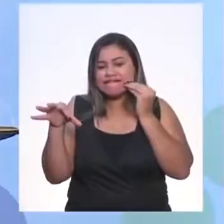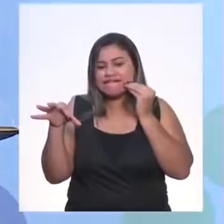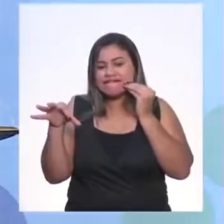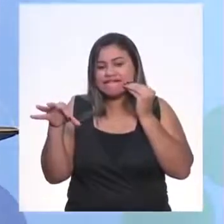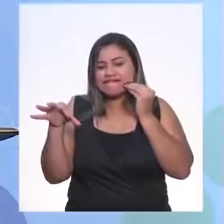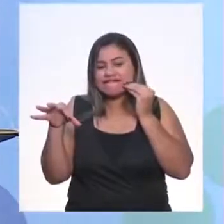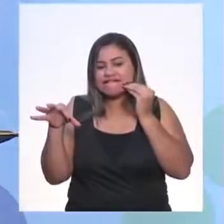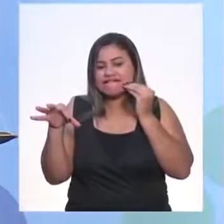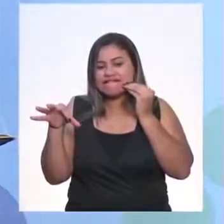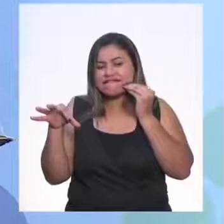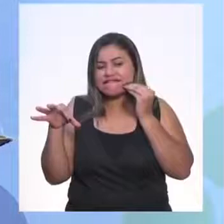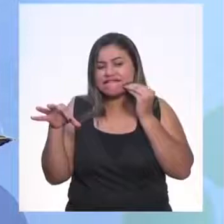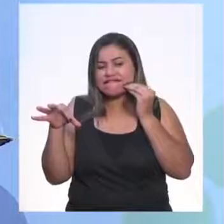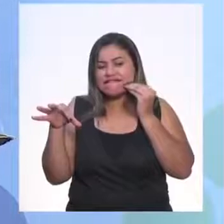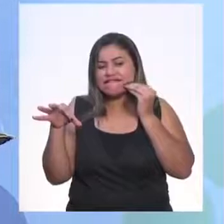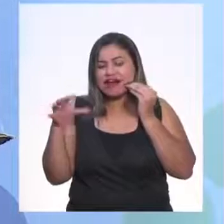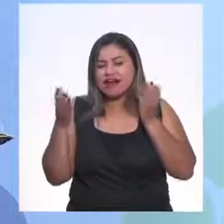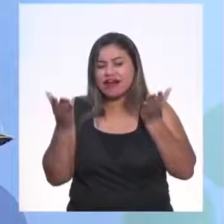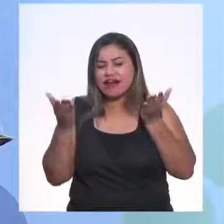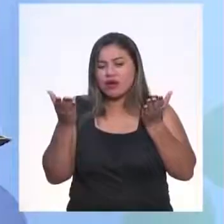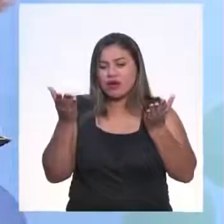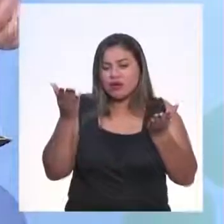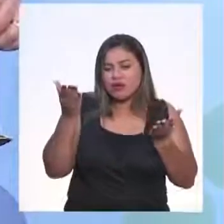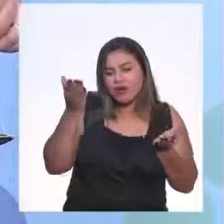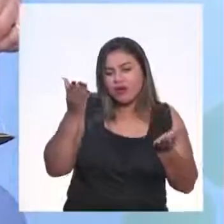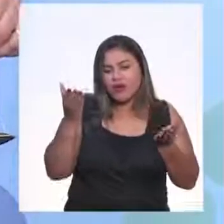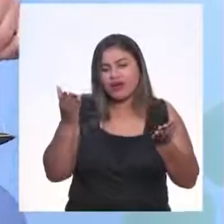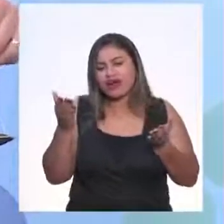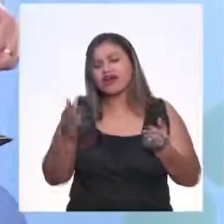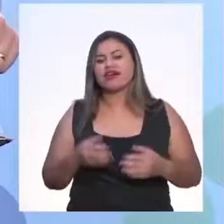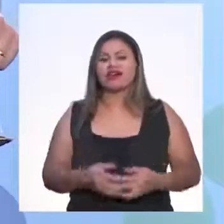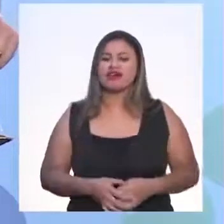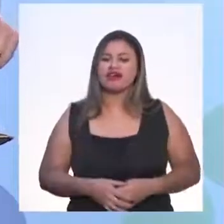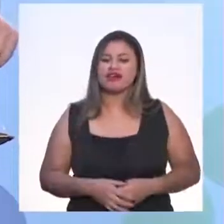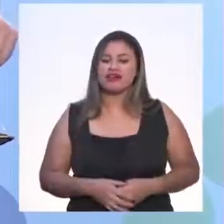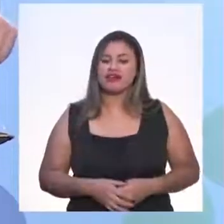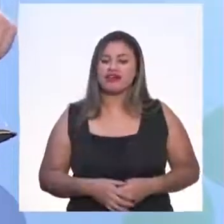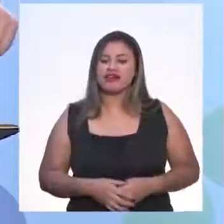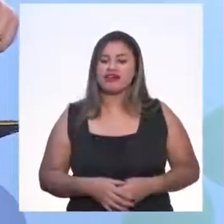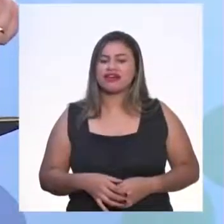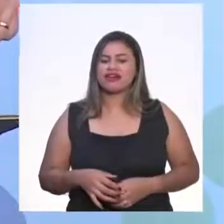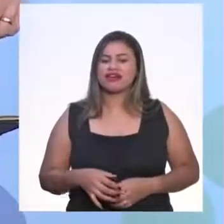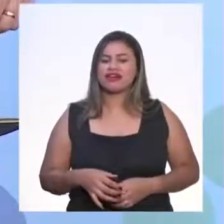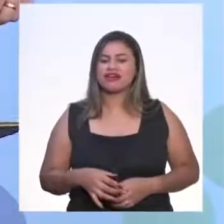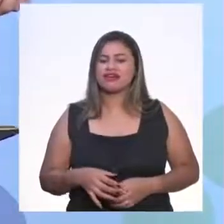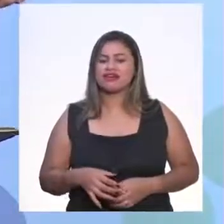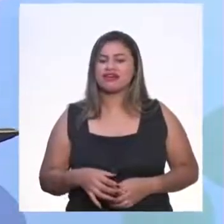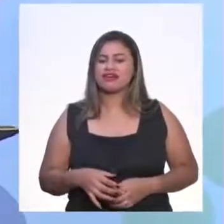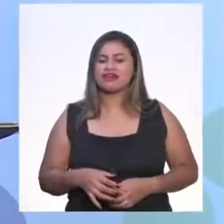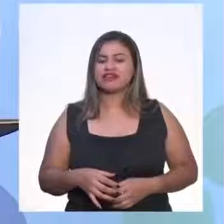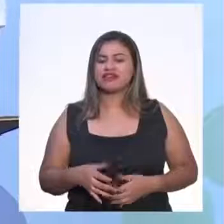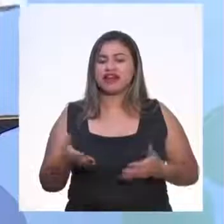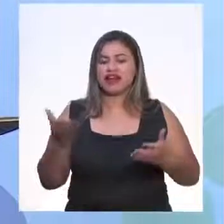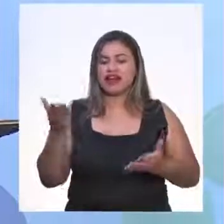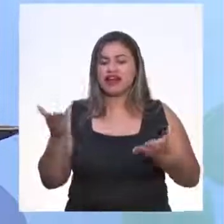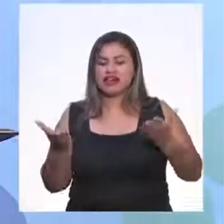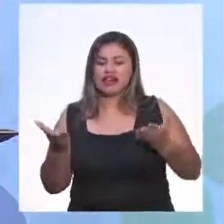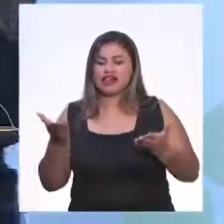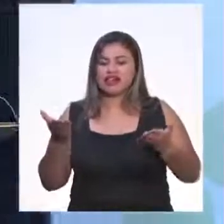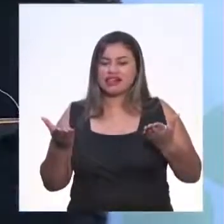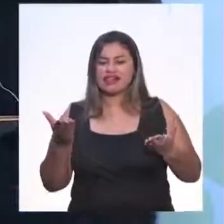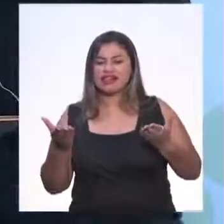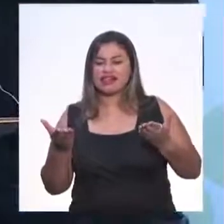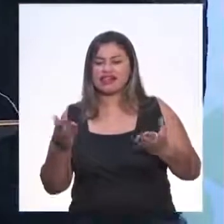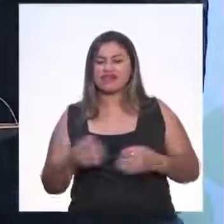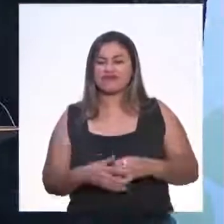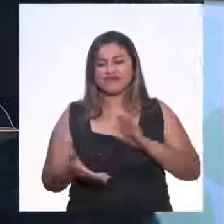tiro um, ó, a balança pendeu, né? Sim. E aí eu tiro o outro, ela se iguala.